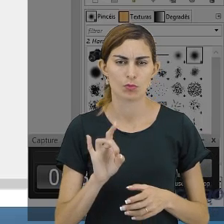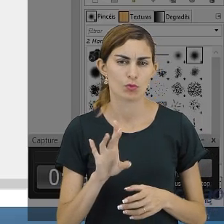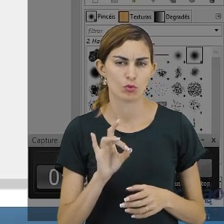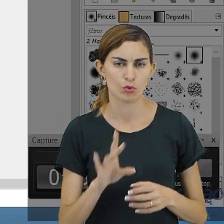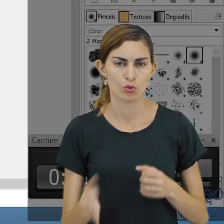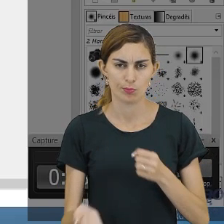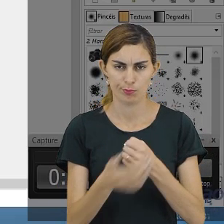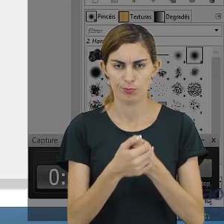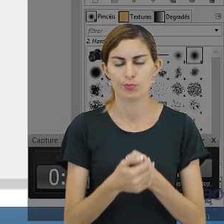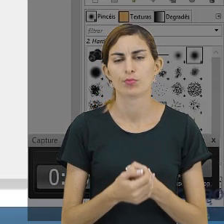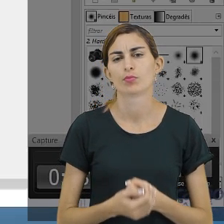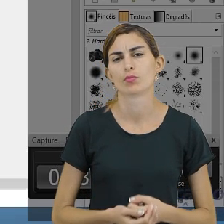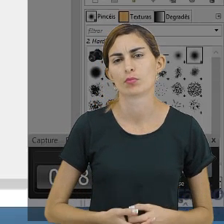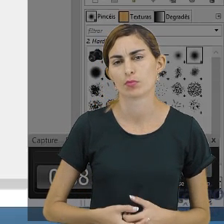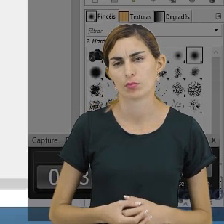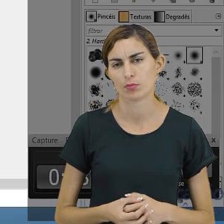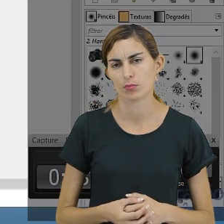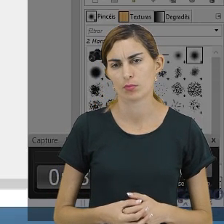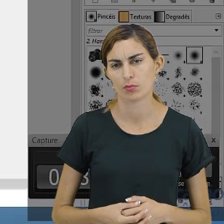Vou só ocultar ela aqui.